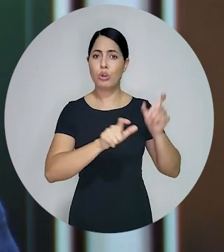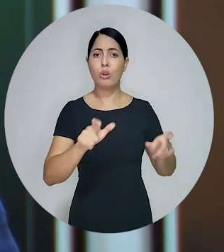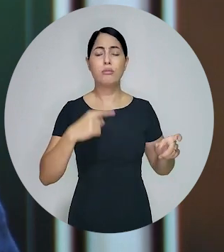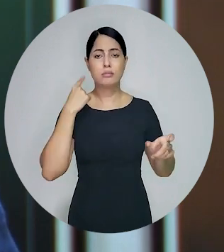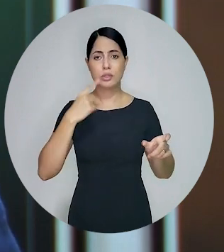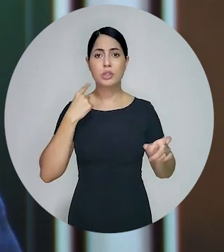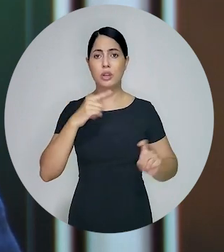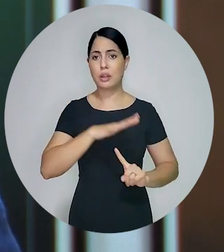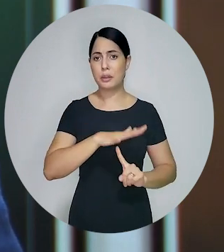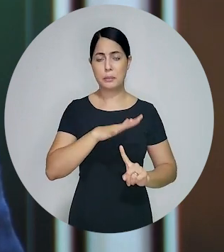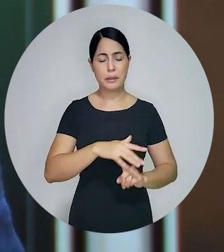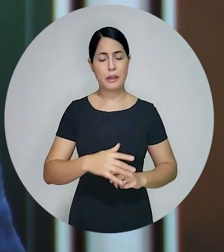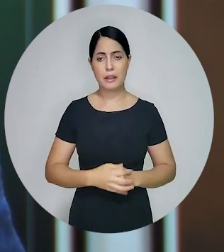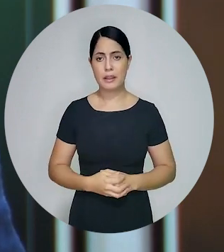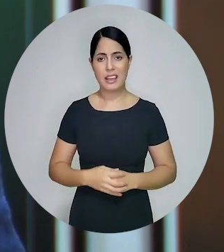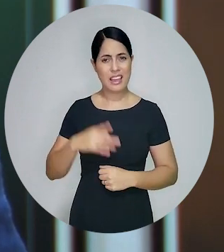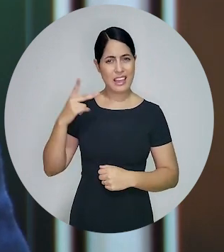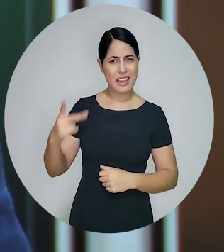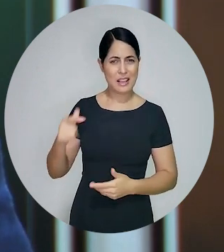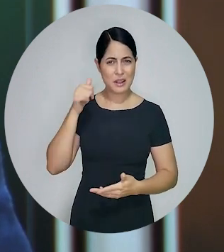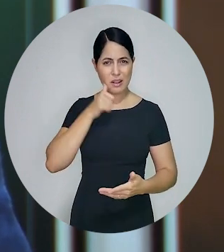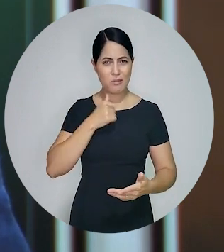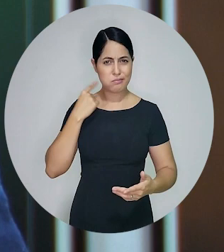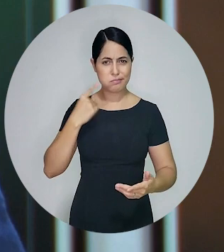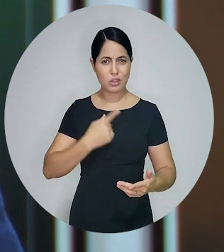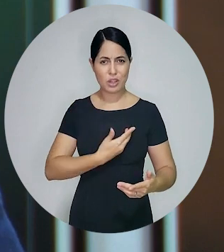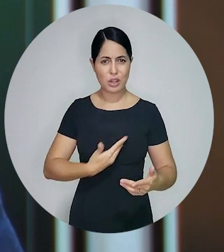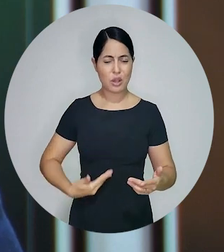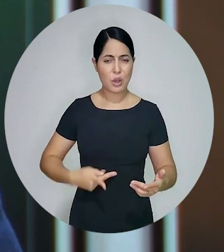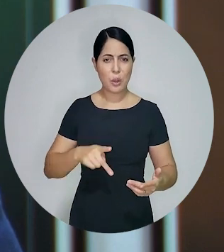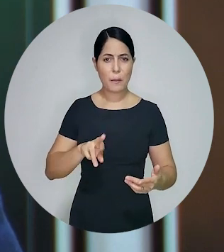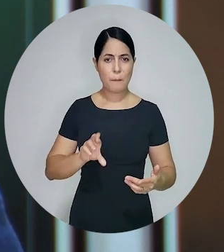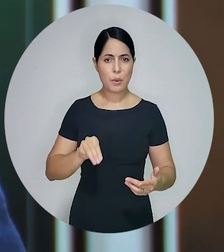esse colega e com toda a advocacia paranaense. Não